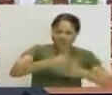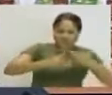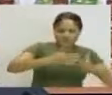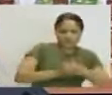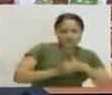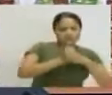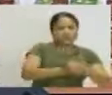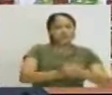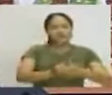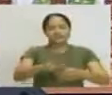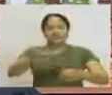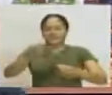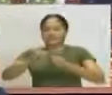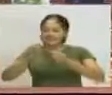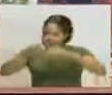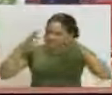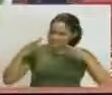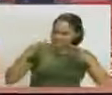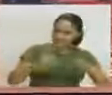maneira correta.